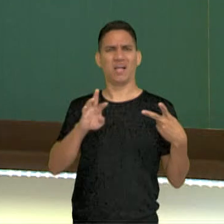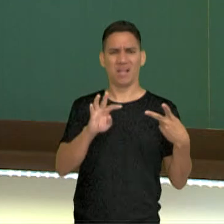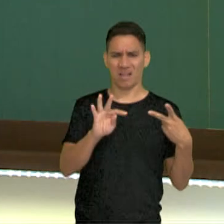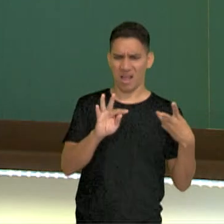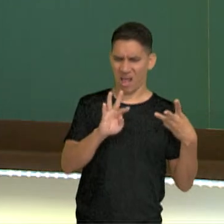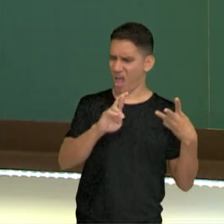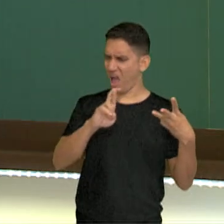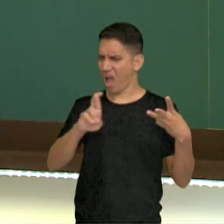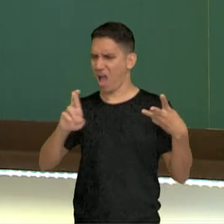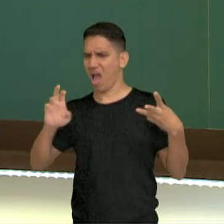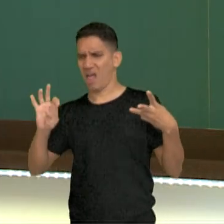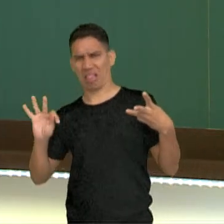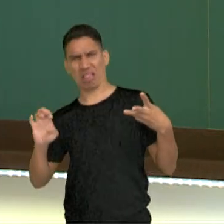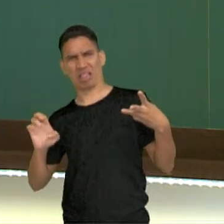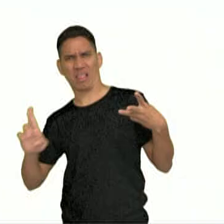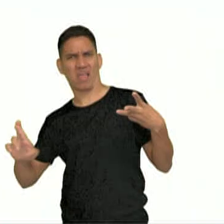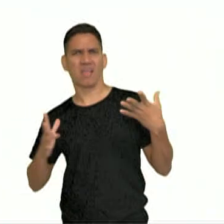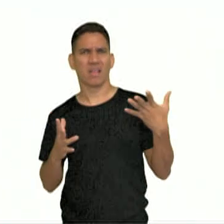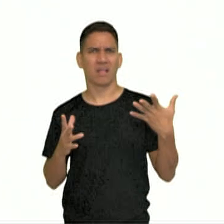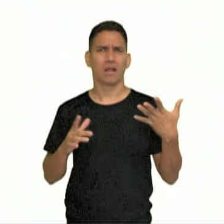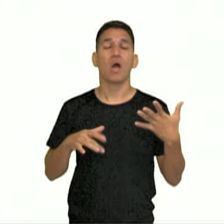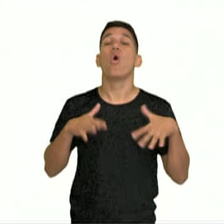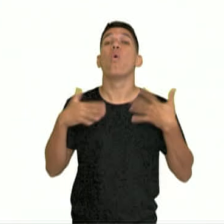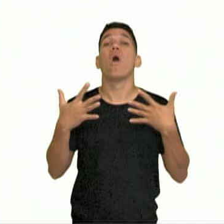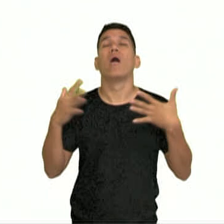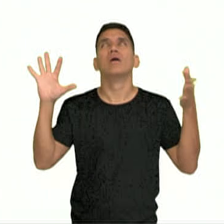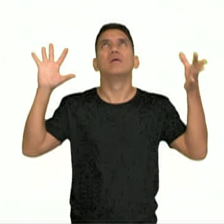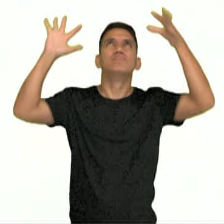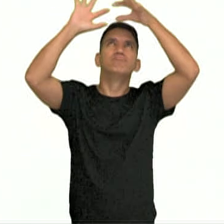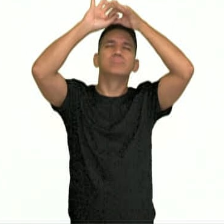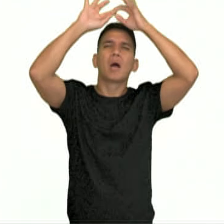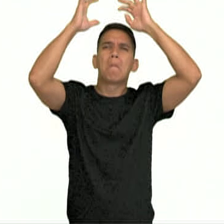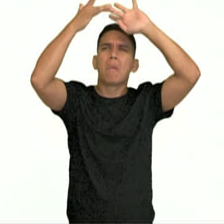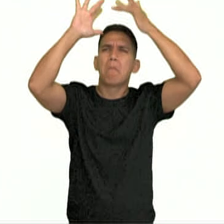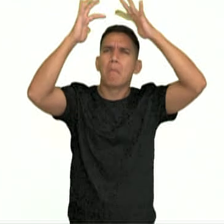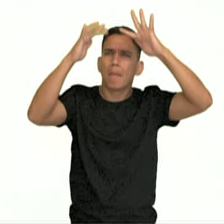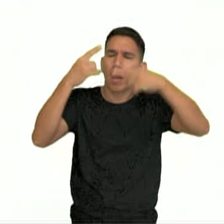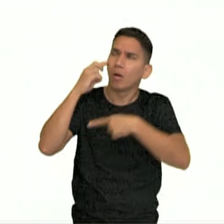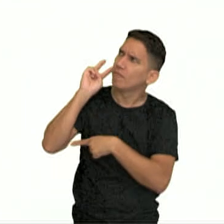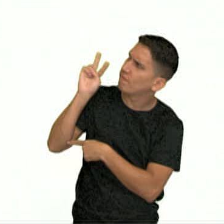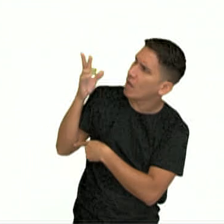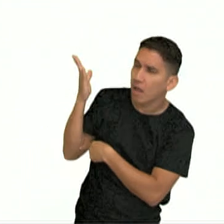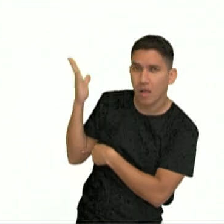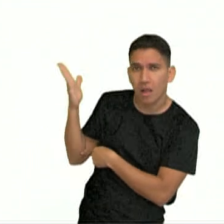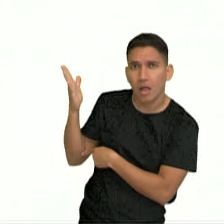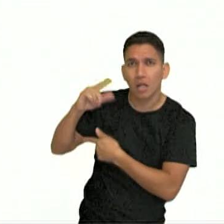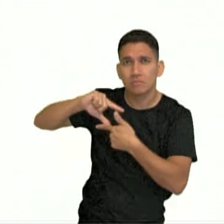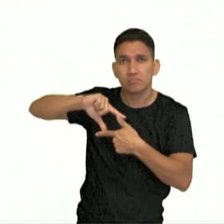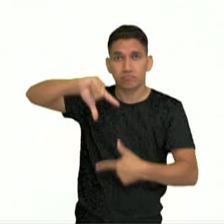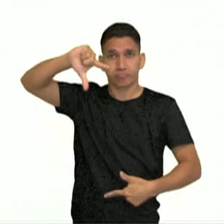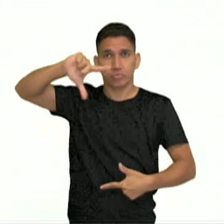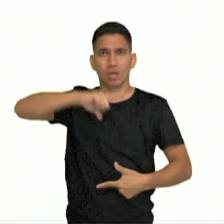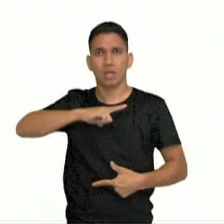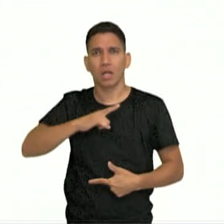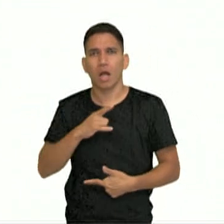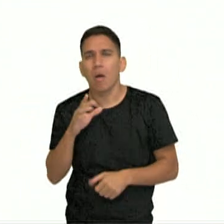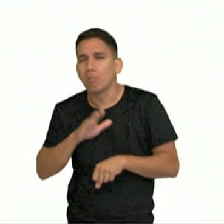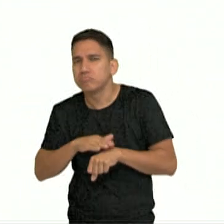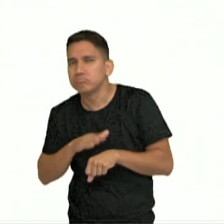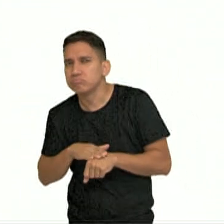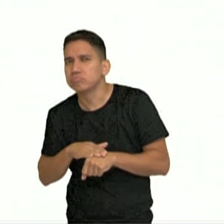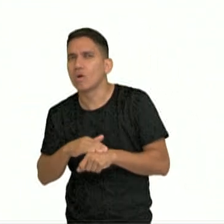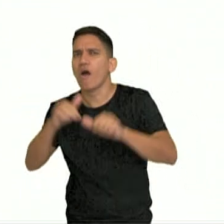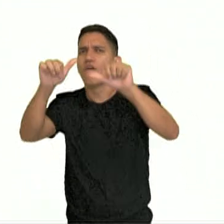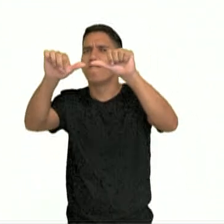Então, assim, qual é a ligação que a sua mente vai fazer ao olhar para essa figura geométrica que é